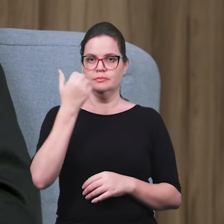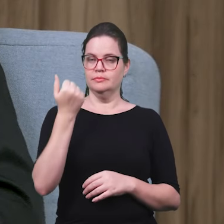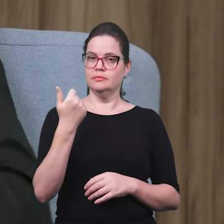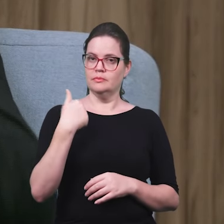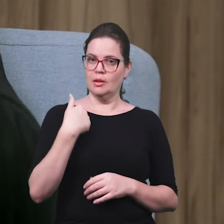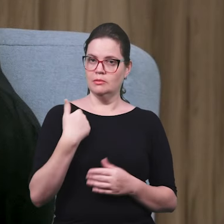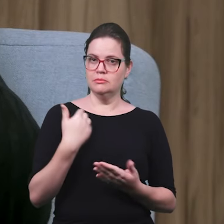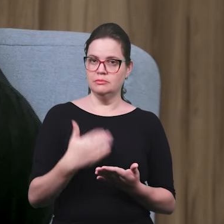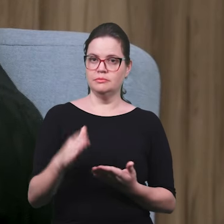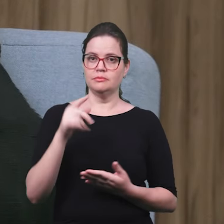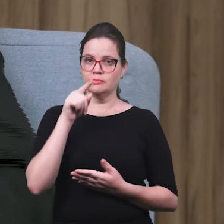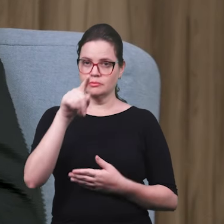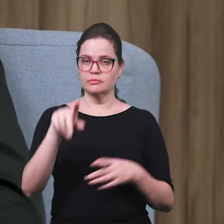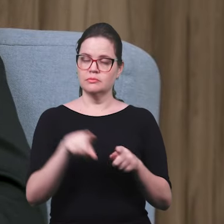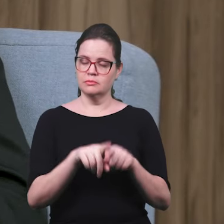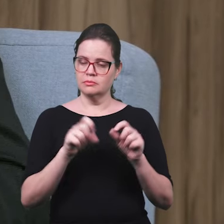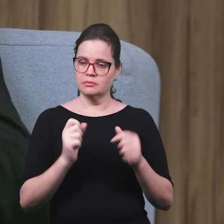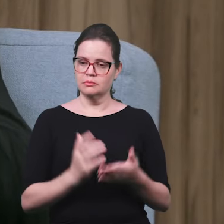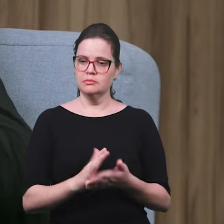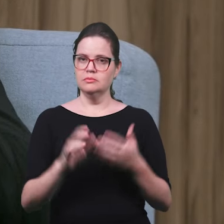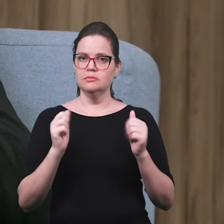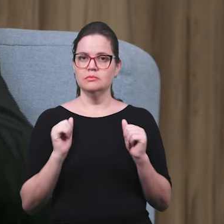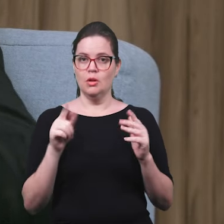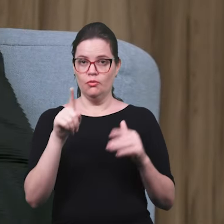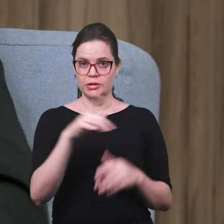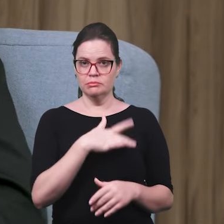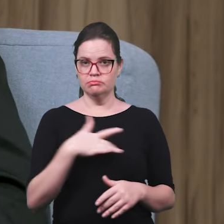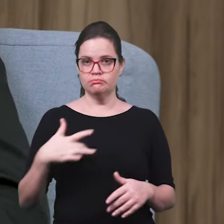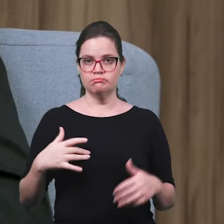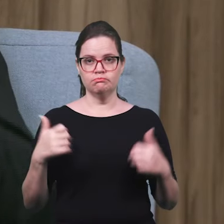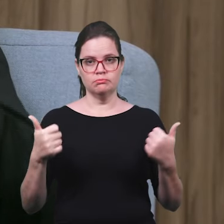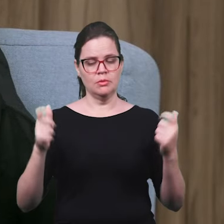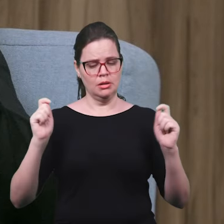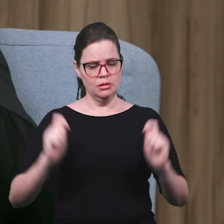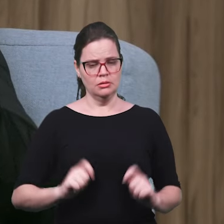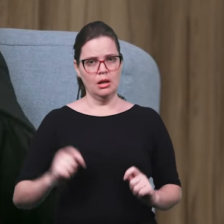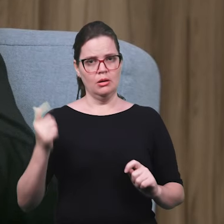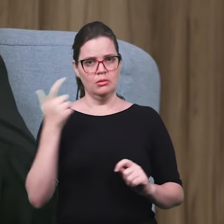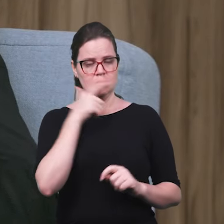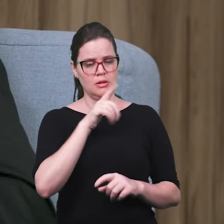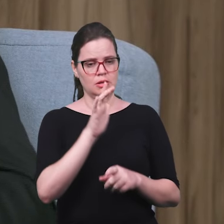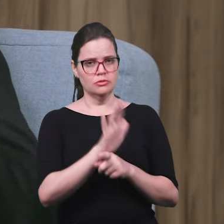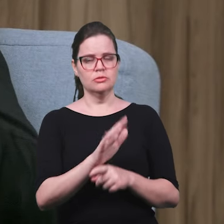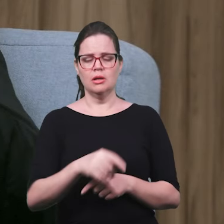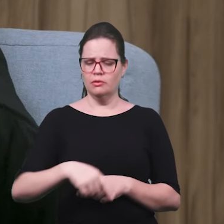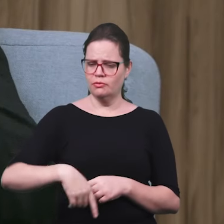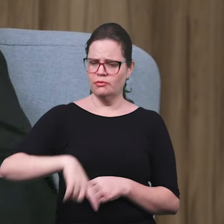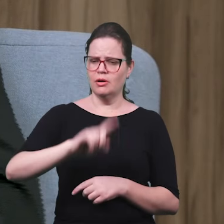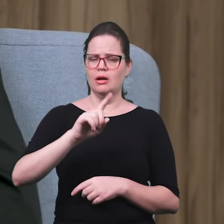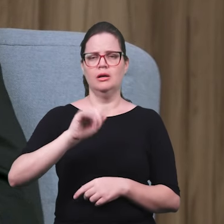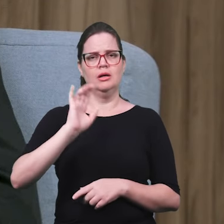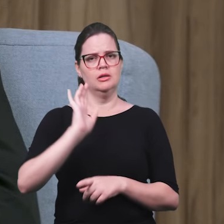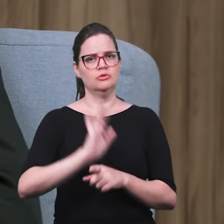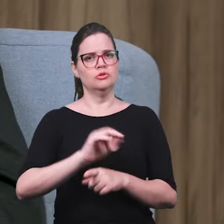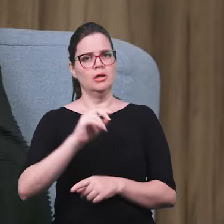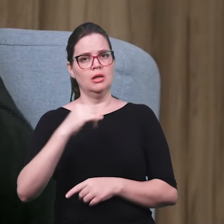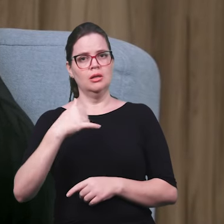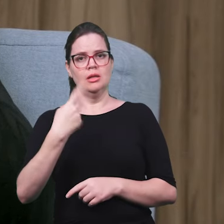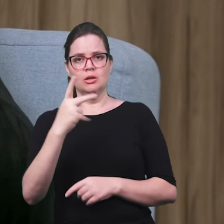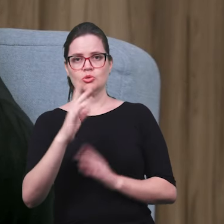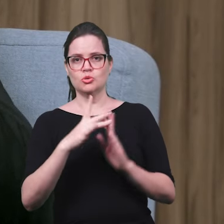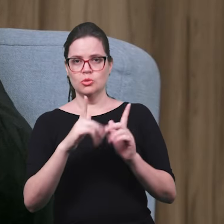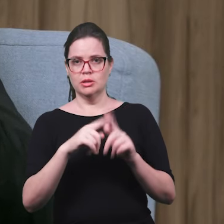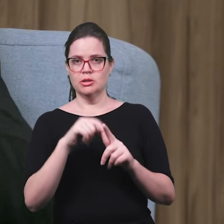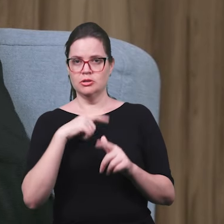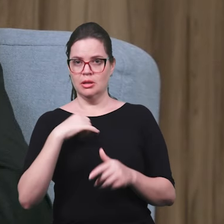Que este alguém seja você, meu irmão. Você que tem saúde, você que tem condição, vai mesmo, ajude. Você tem um